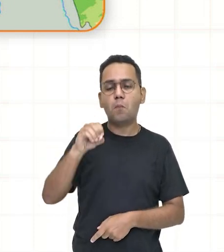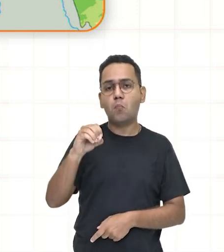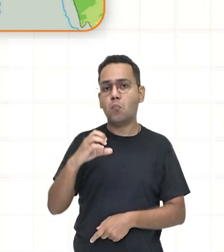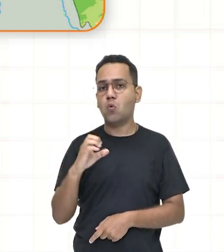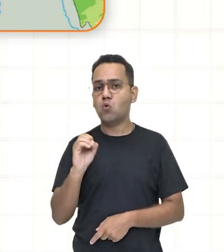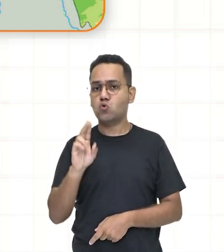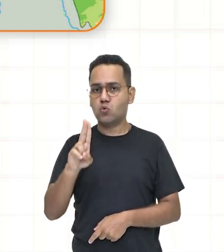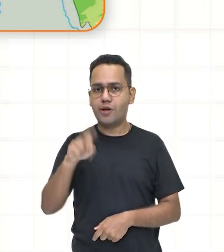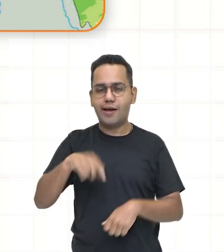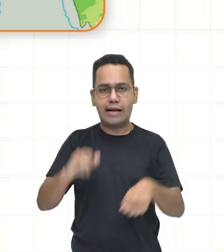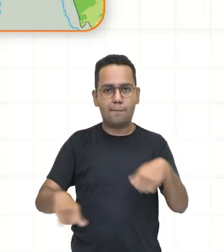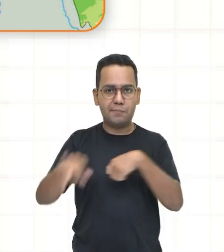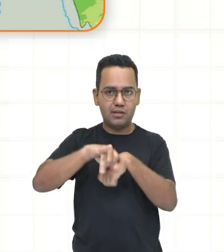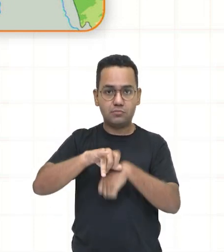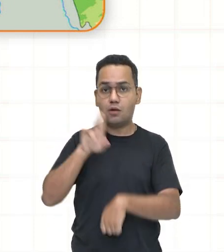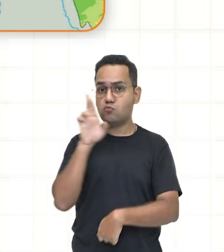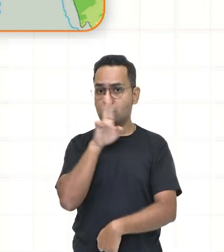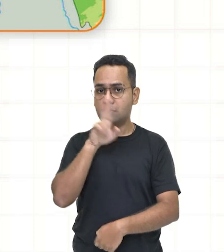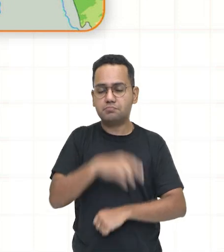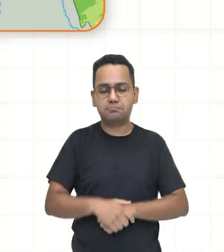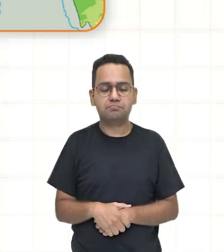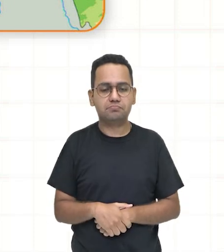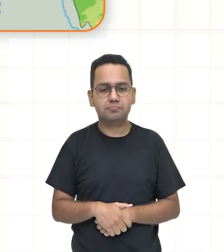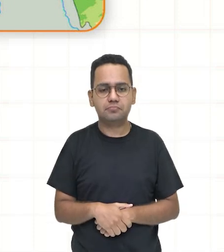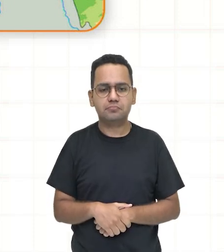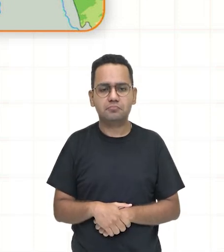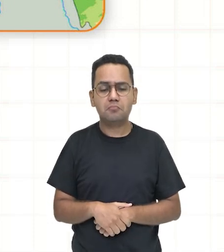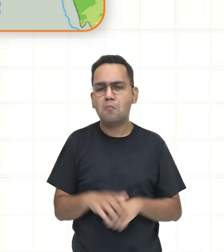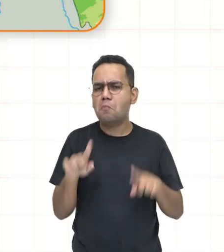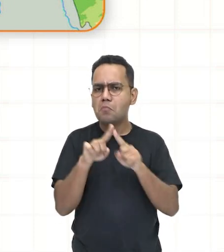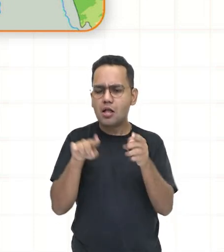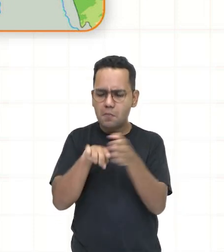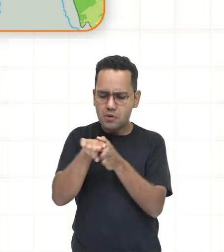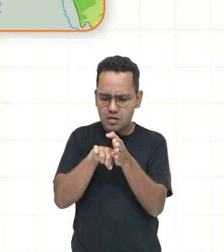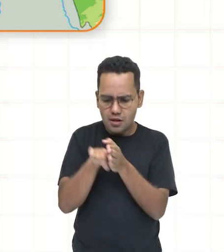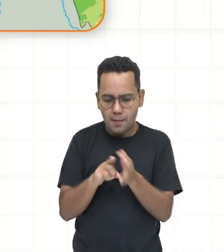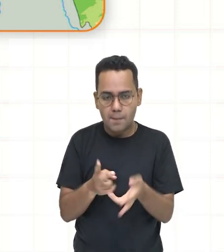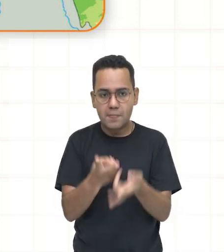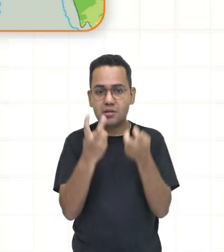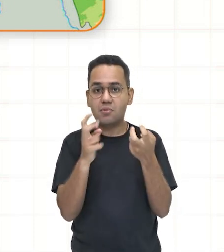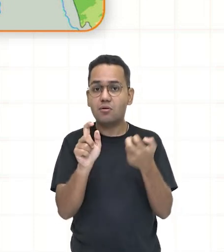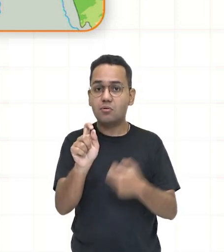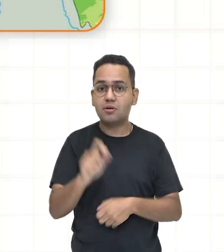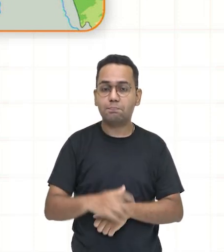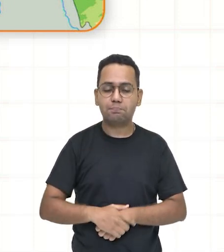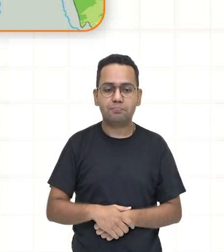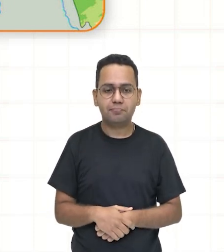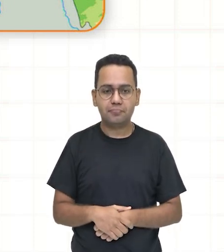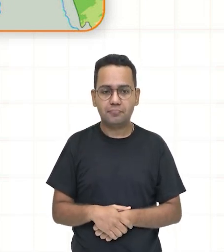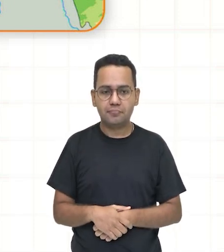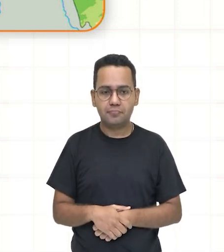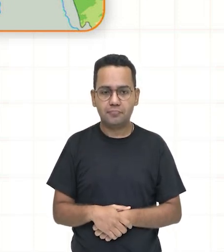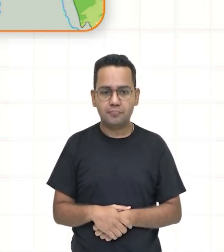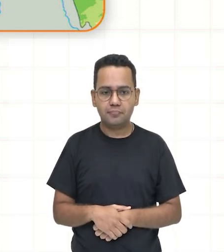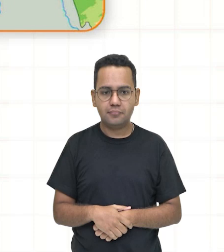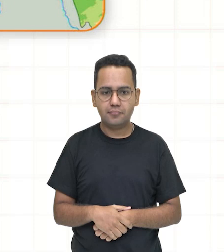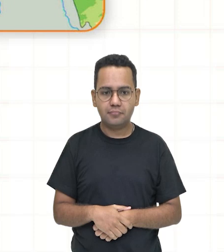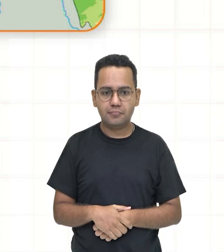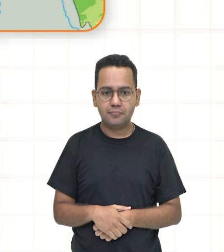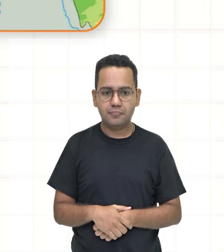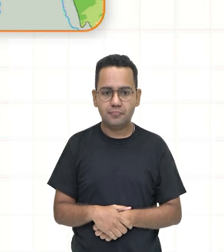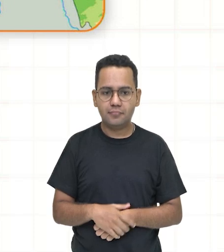capital da Rússia, e você vai perceber que a capital da Rússia está aí num